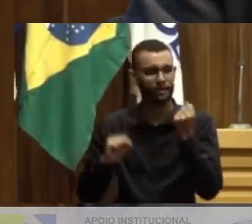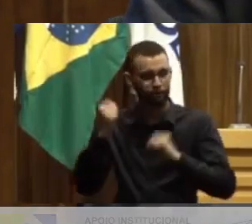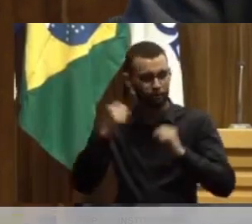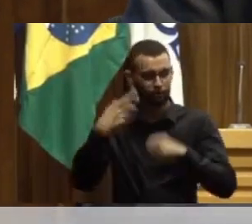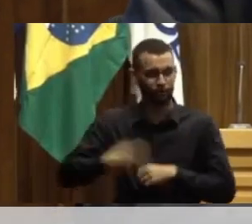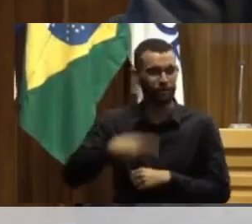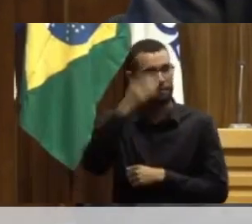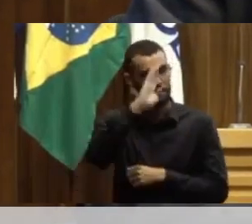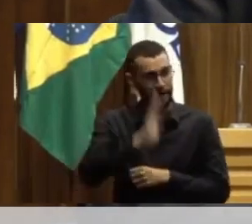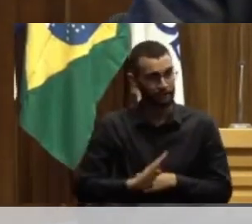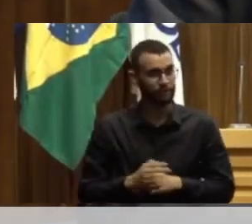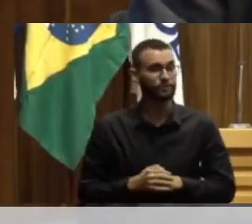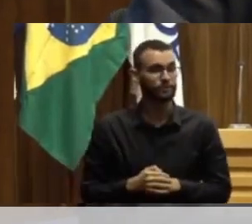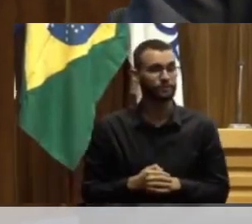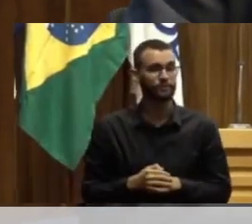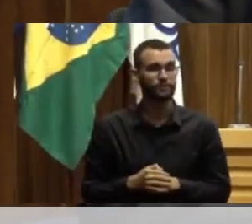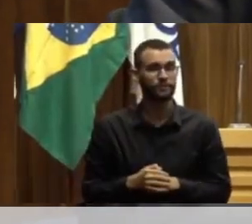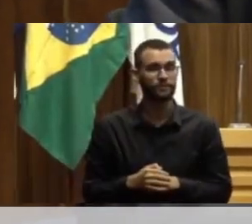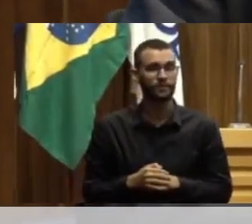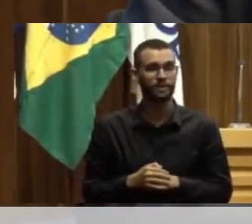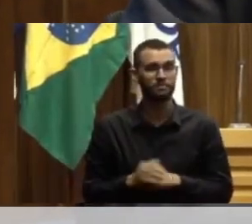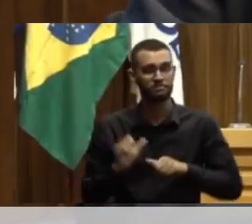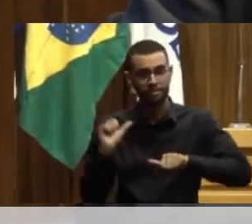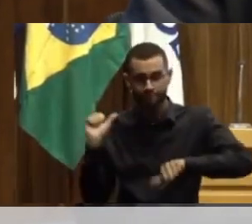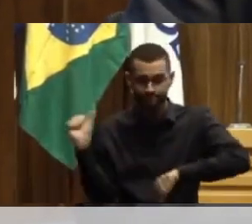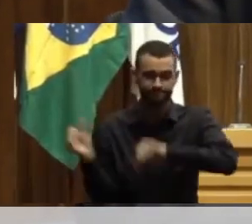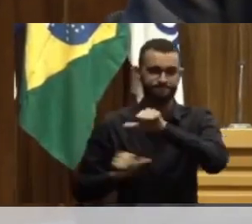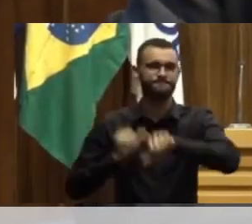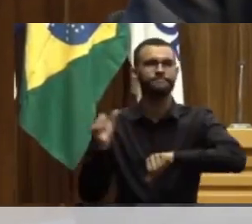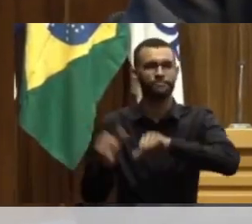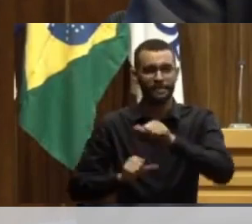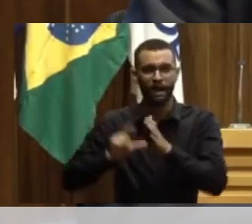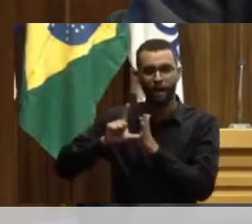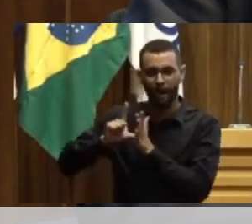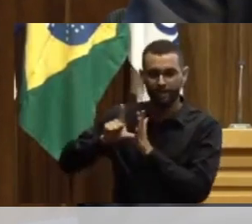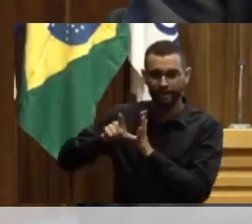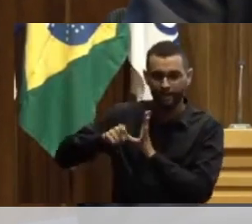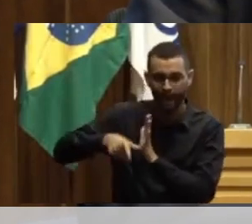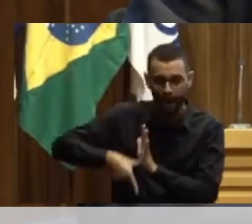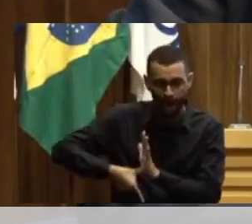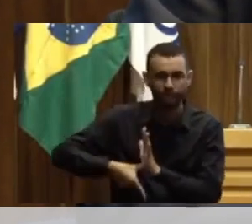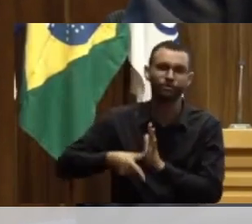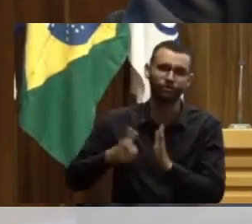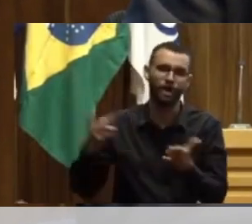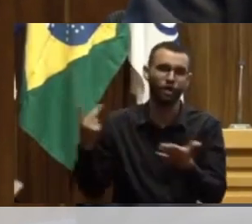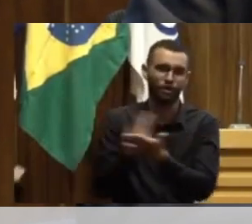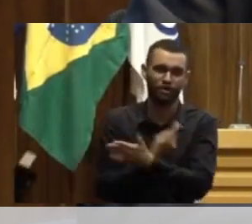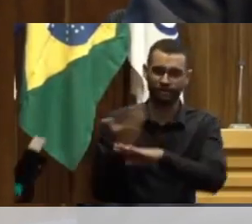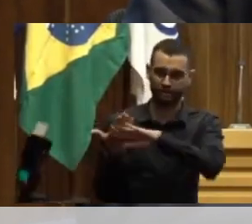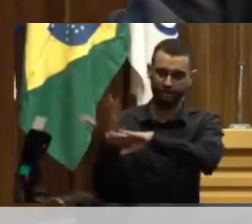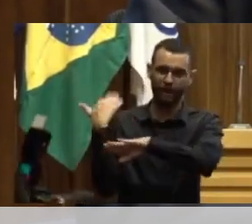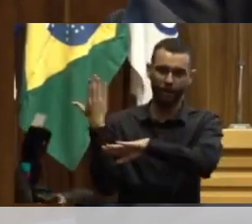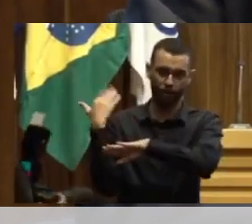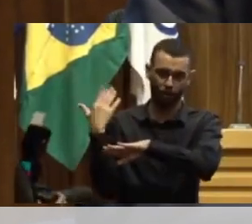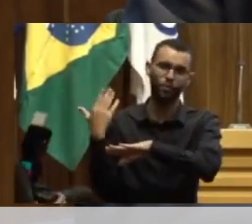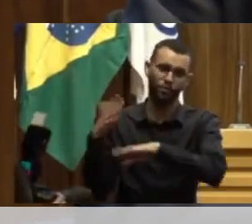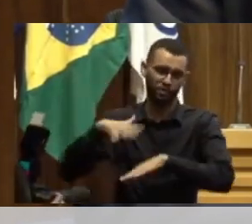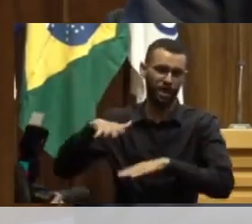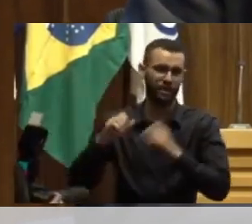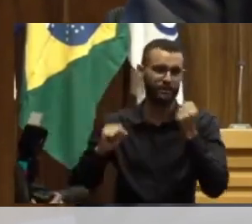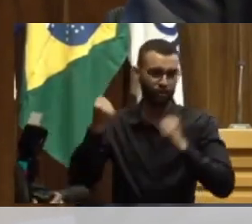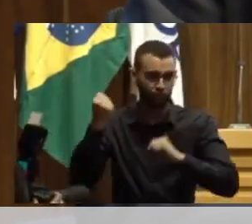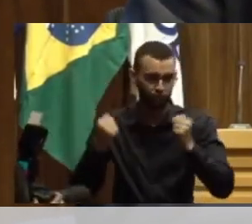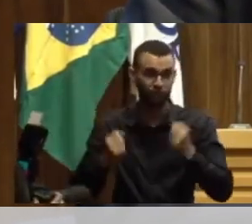a reversão dessa desindustrialização precoce e acelerada que o país viveu nos últimos anos.